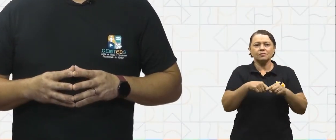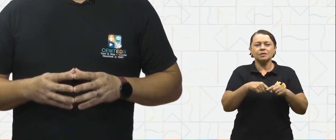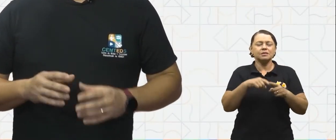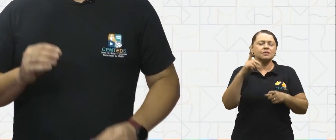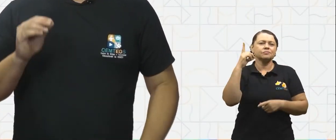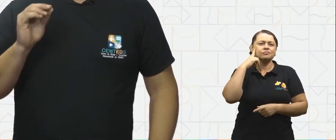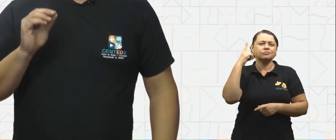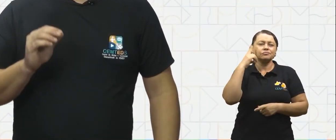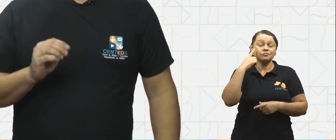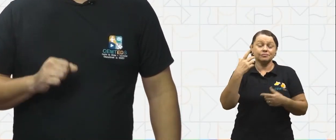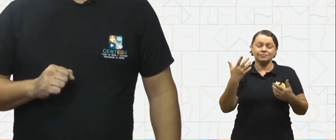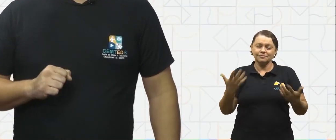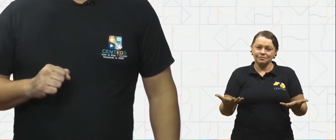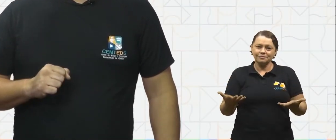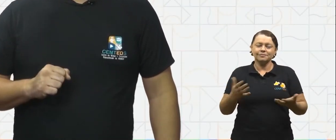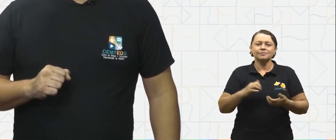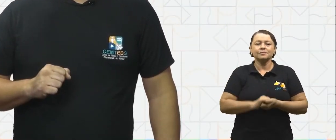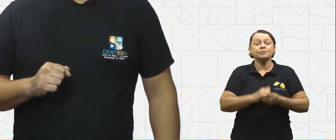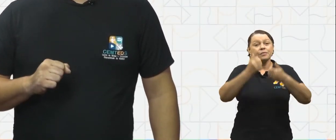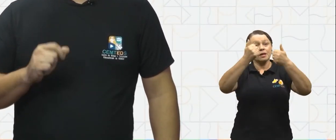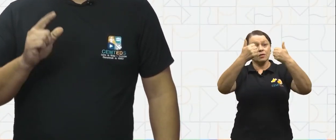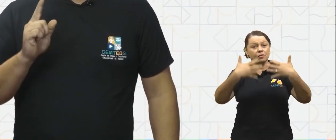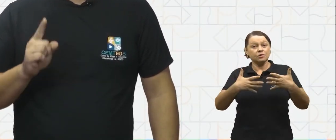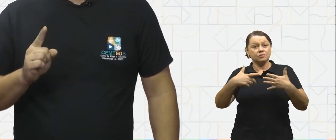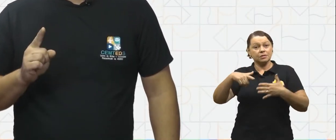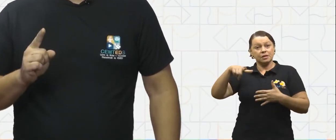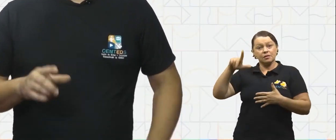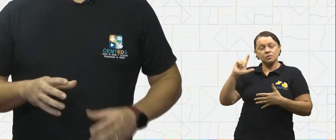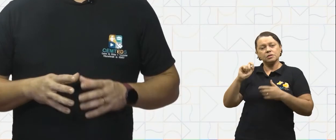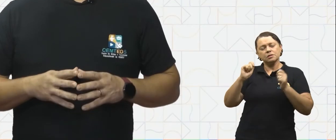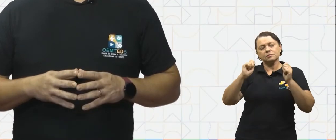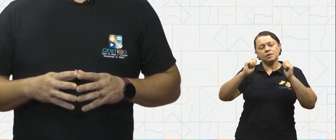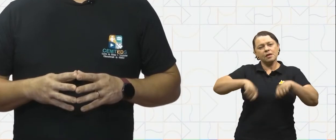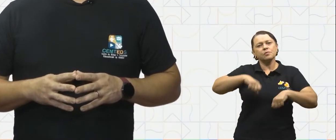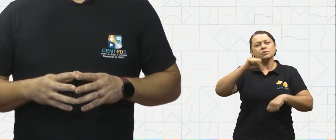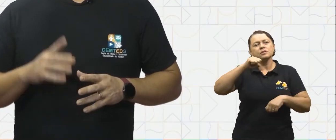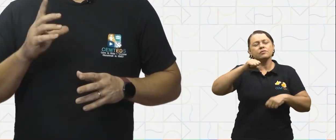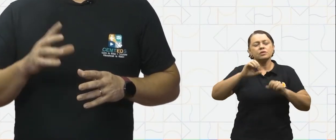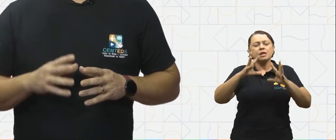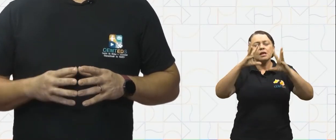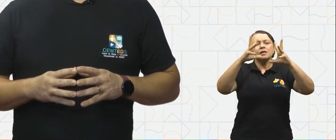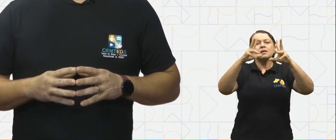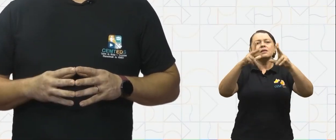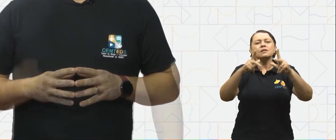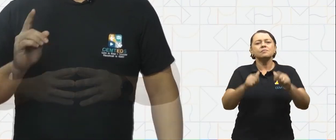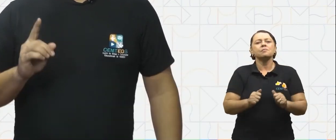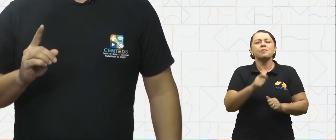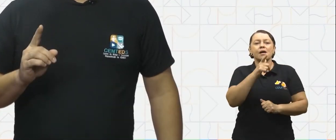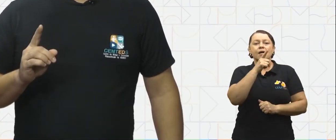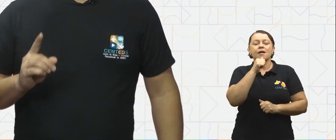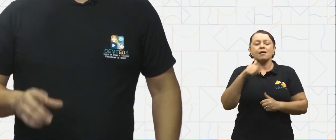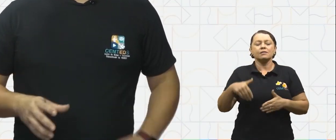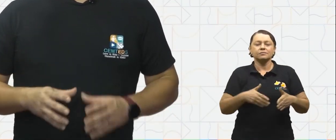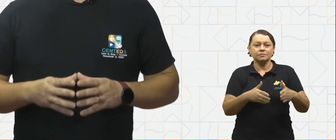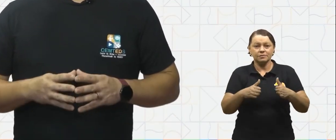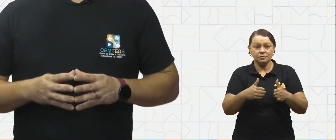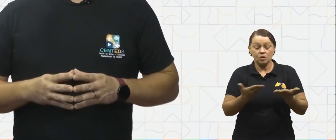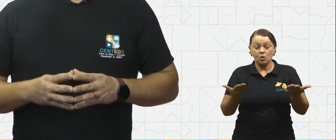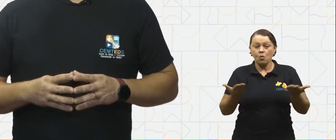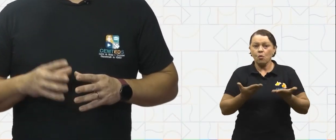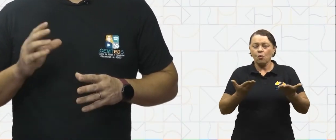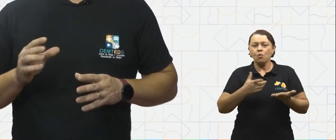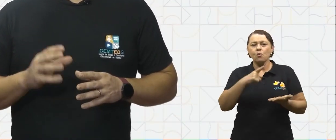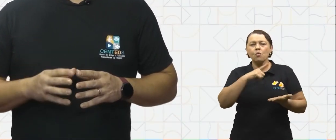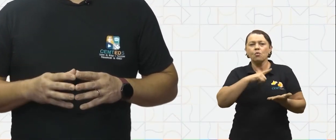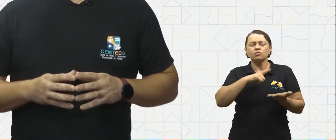aluno. Como falamos anteriormente, é possível sim despoluir os rios. Atualmente, existe